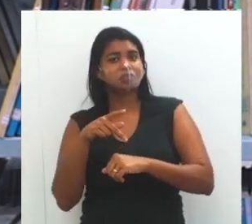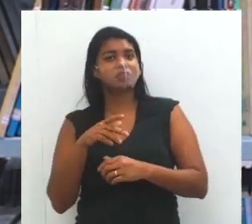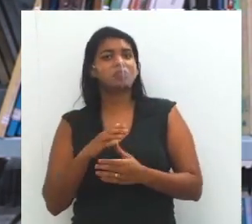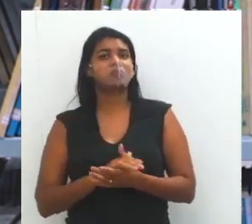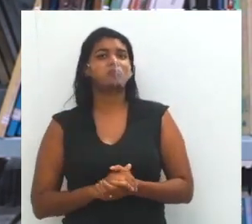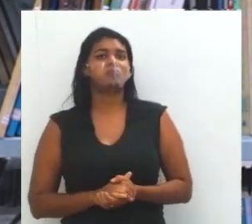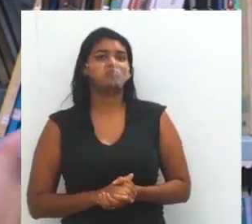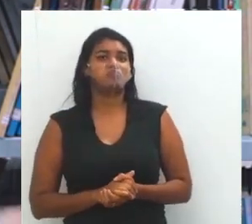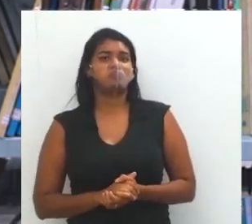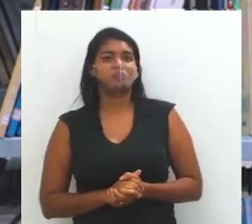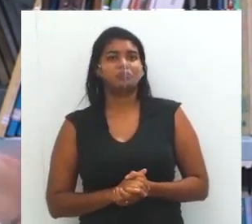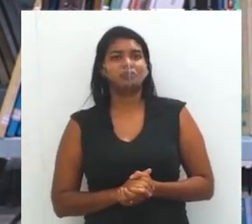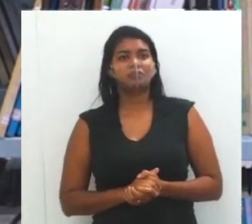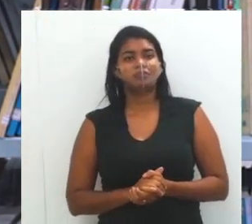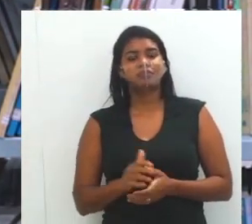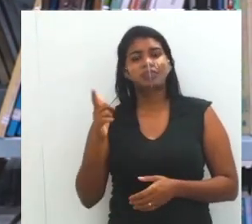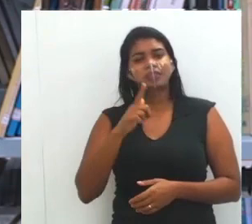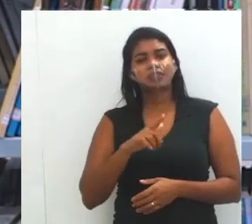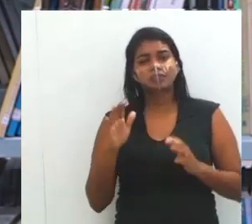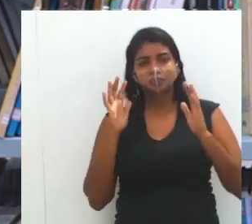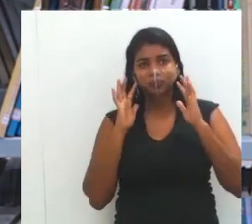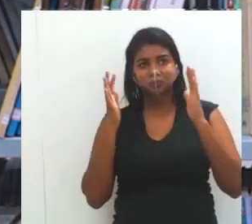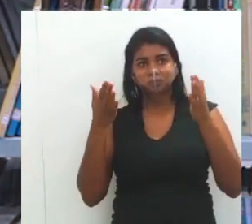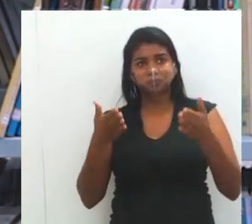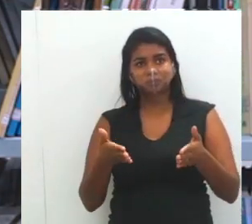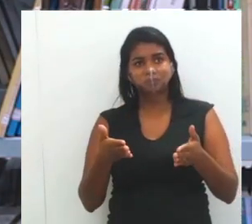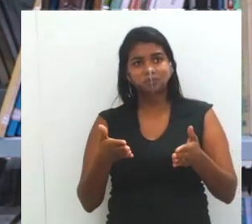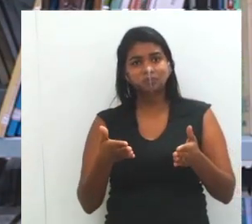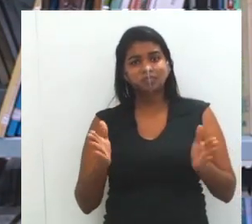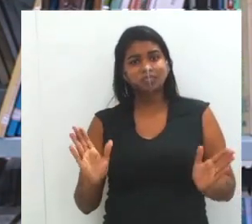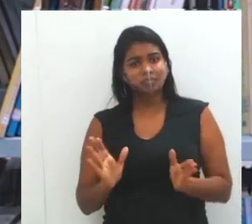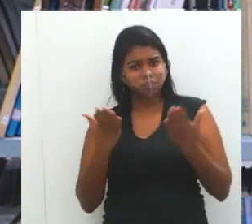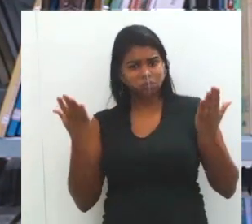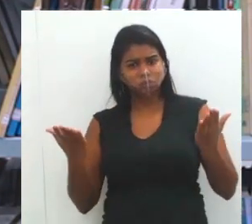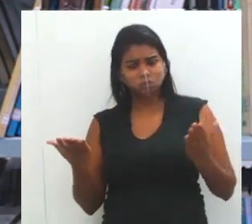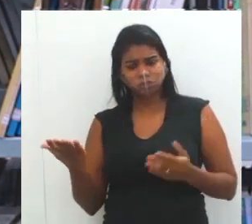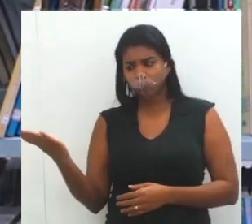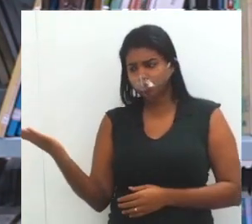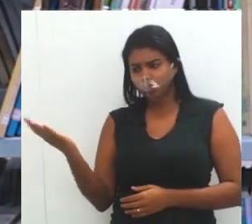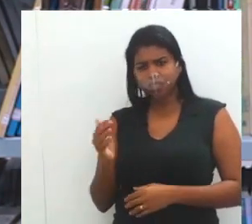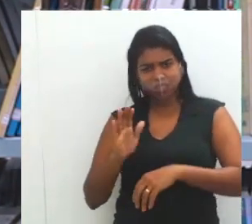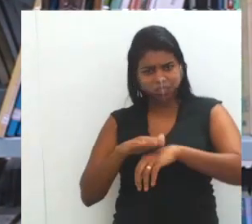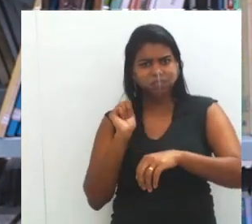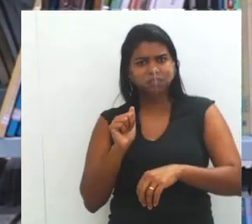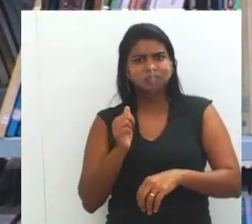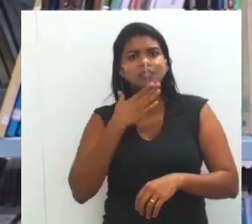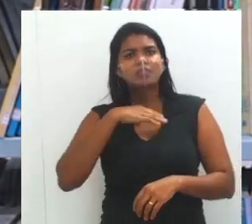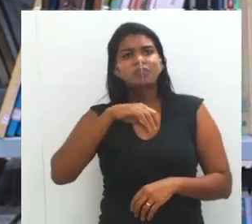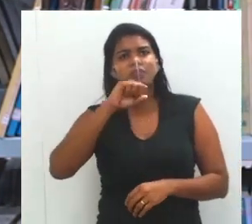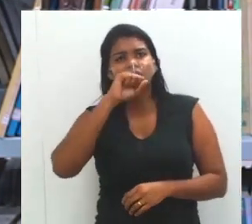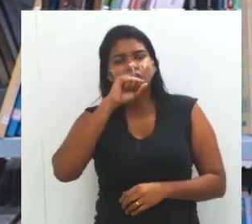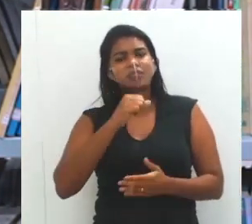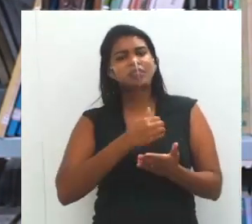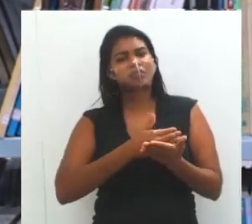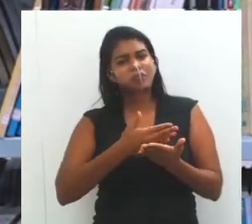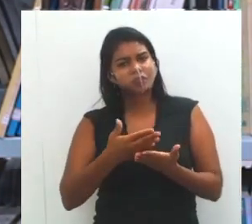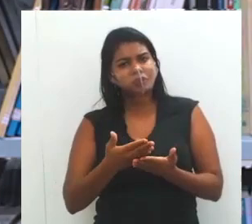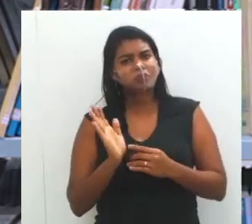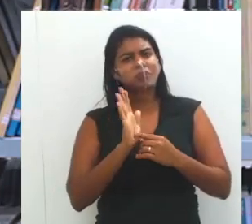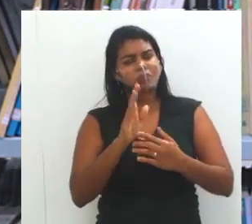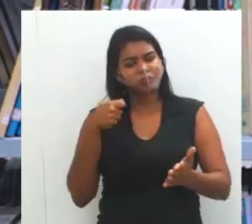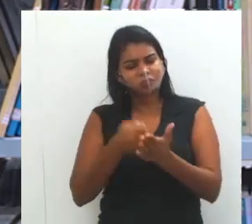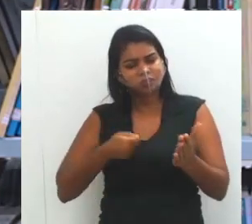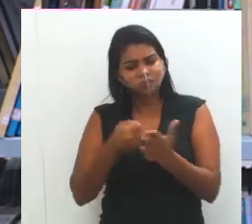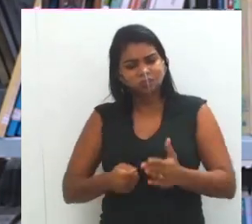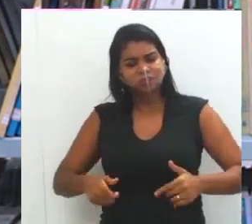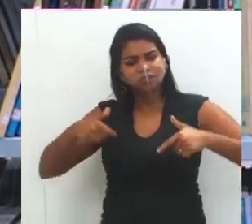com o seu pai. E, mais uma vez, eu me reporto que em um show ele chama o pai e diz que o pai foi o pioneiro dessa questão